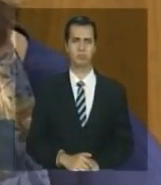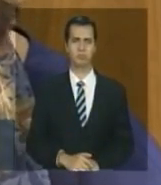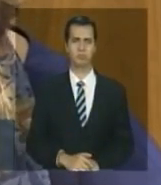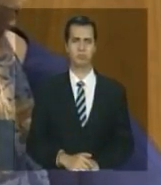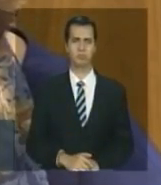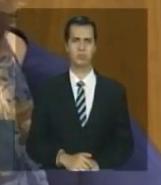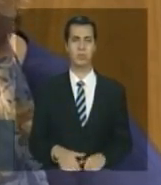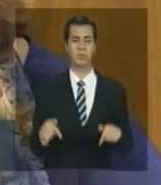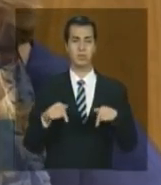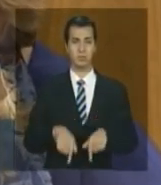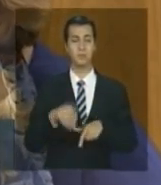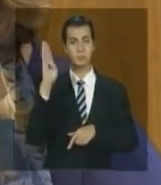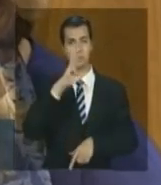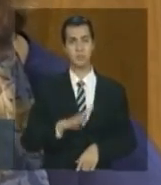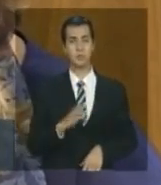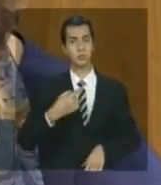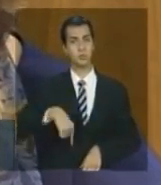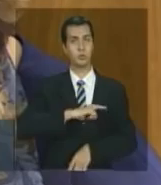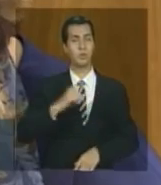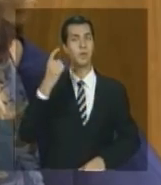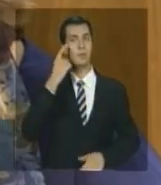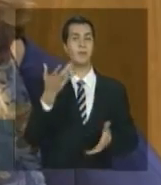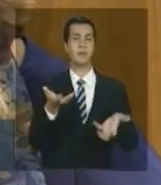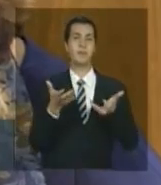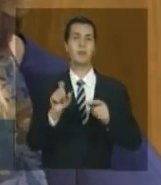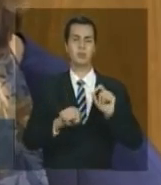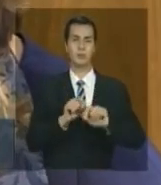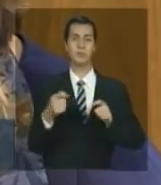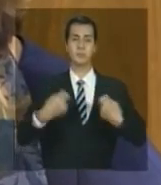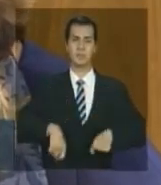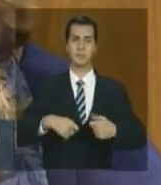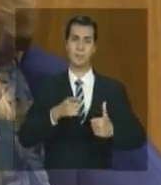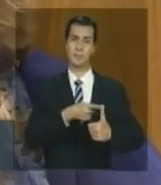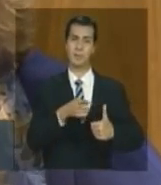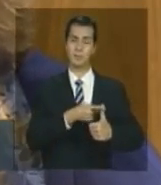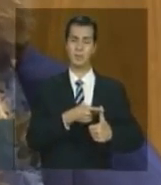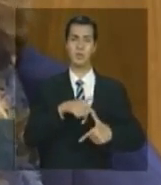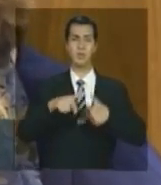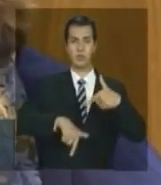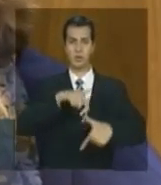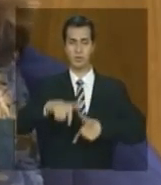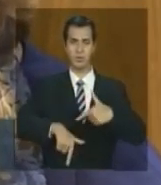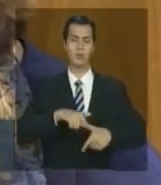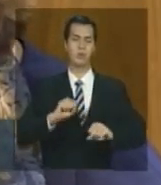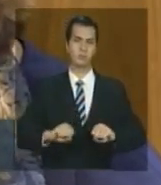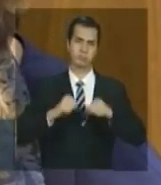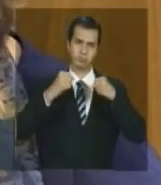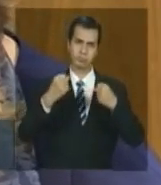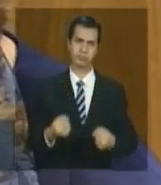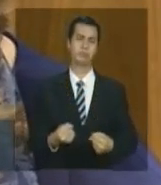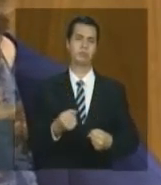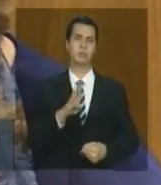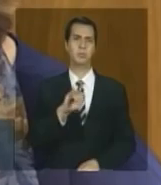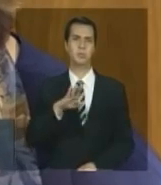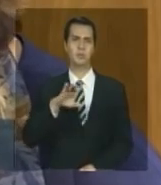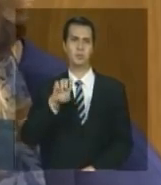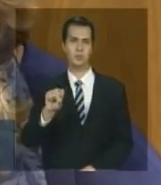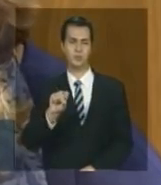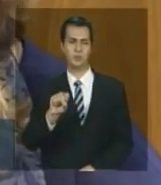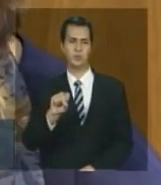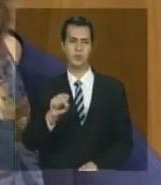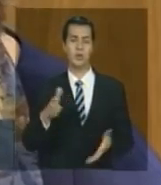Brasil, consideramos é que nós deveríamos primeiro trabalhar na consolidação do mecanismo com